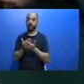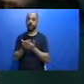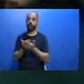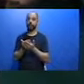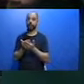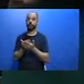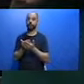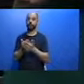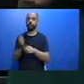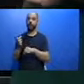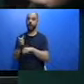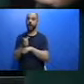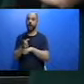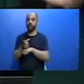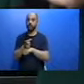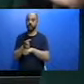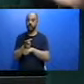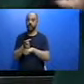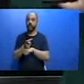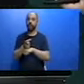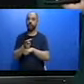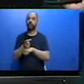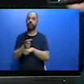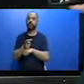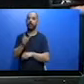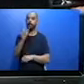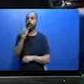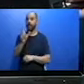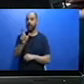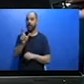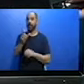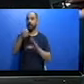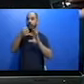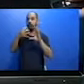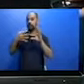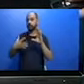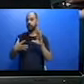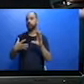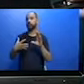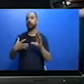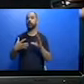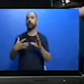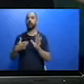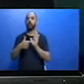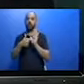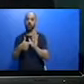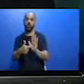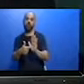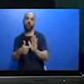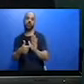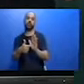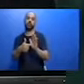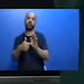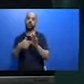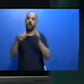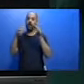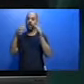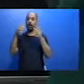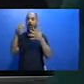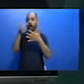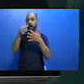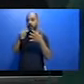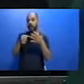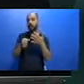são as palavras que descrevem ou dão qualidade tá todas as